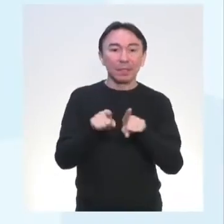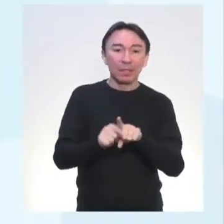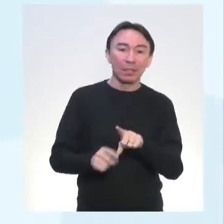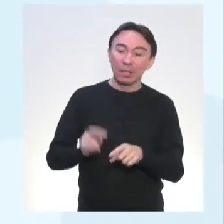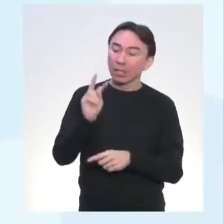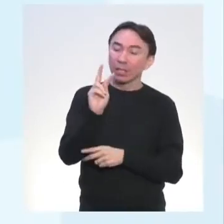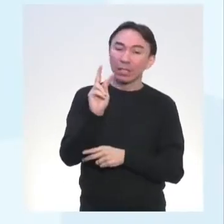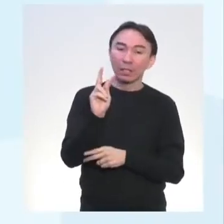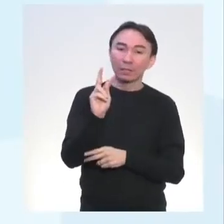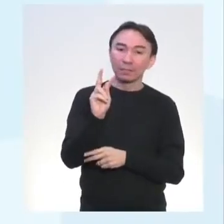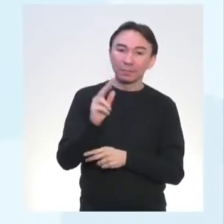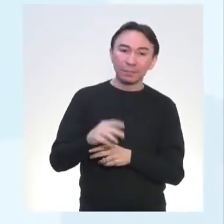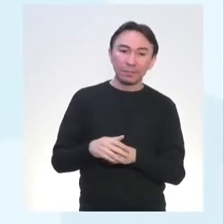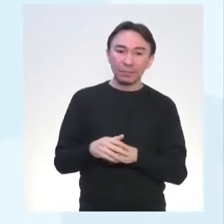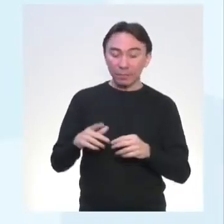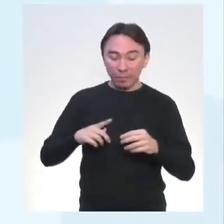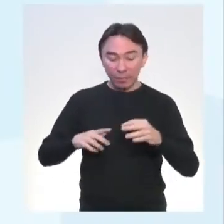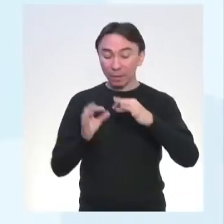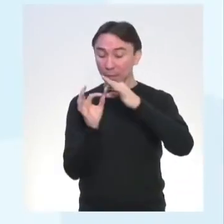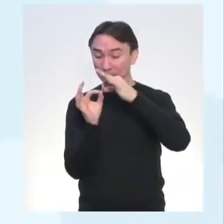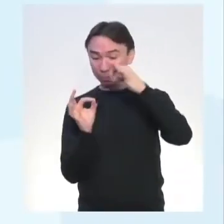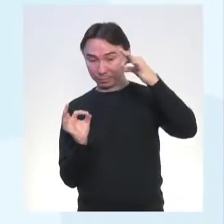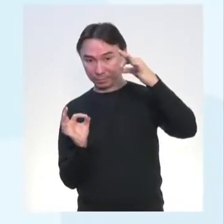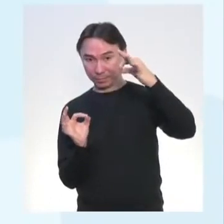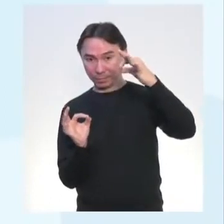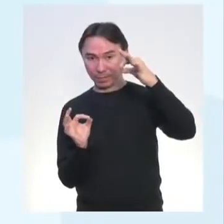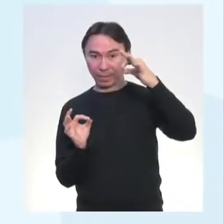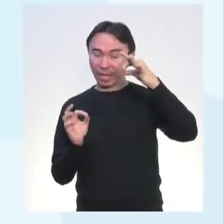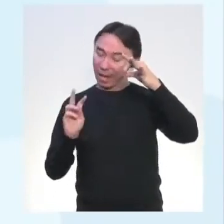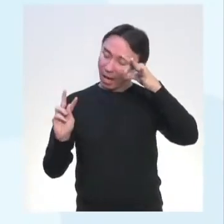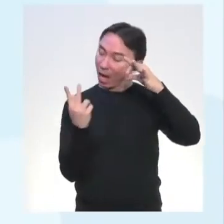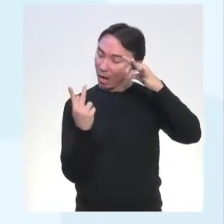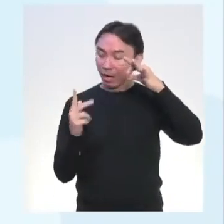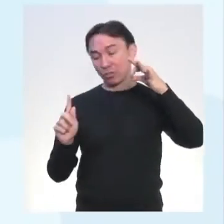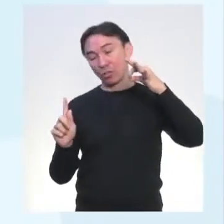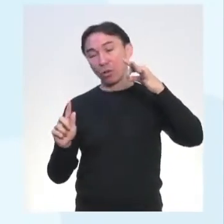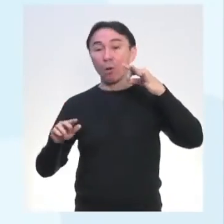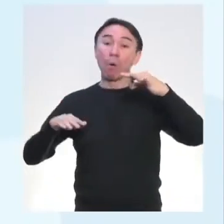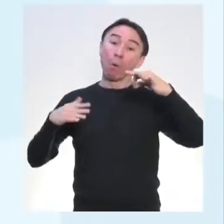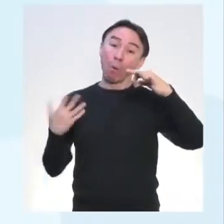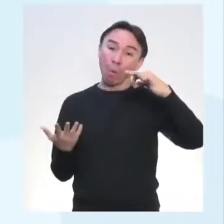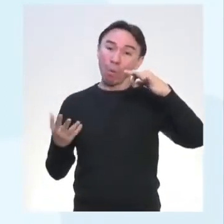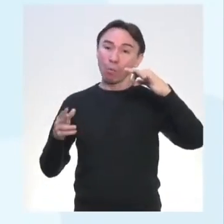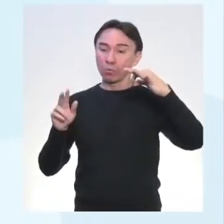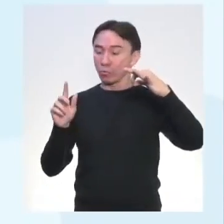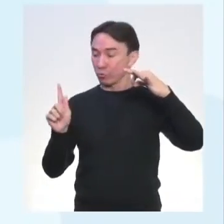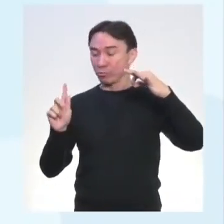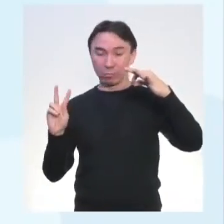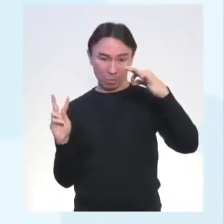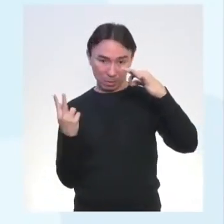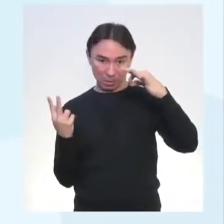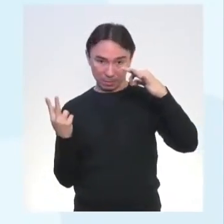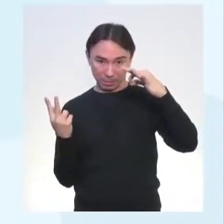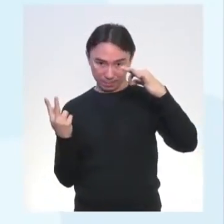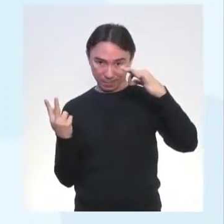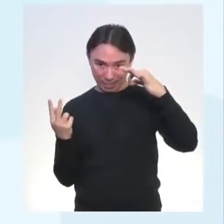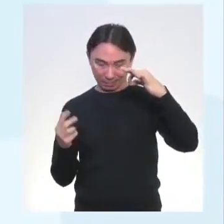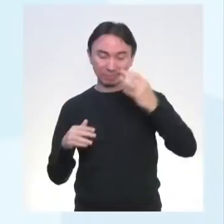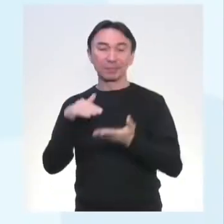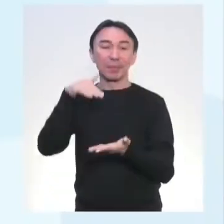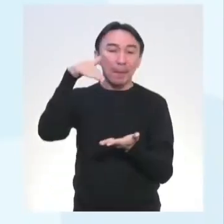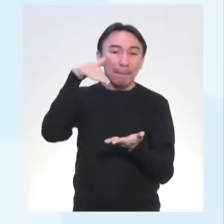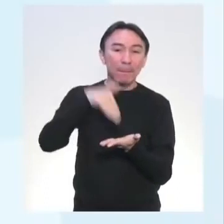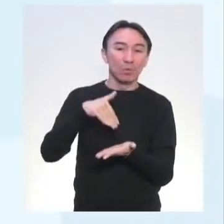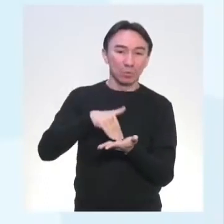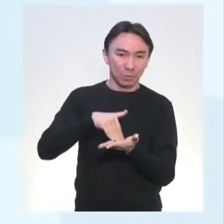HG, aliás, o segmento de reta HG ou GH. E por fim, nós temos aí o segmento de reta, o